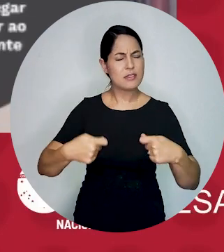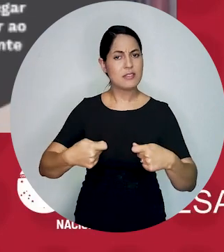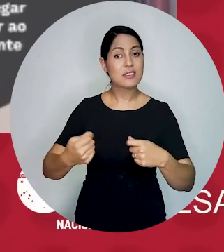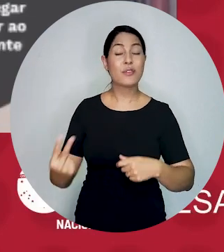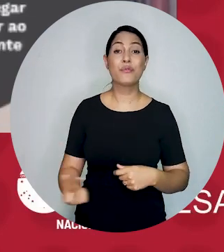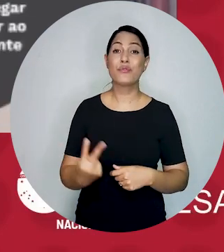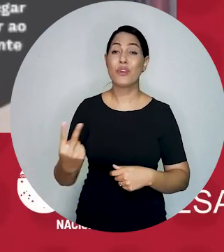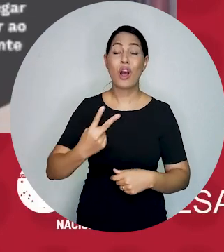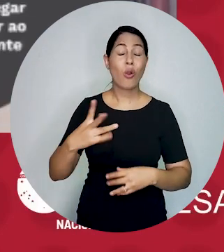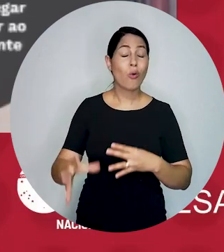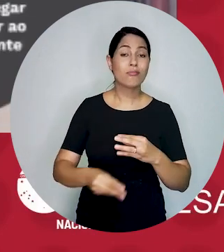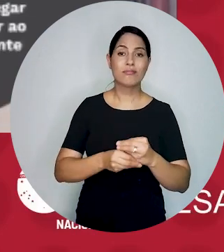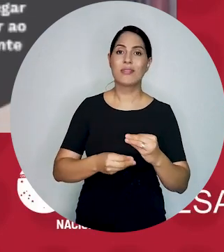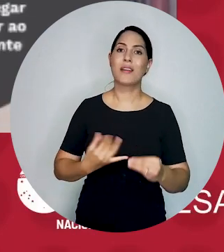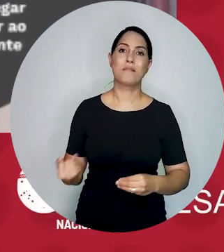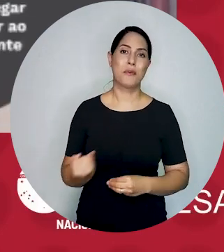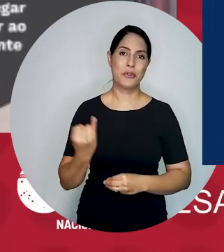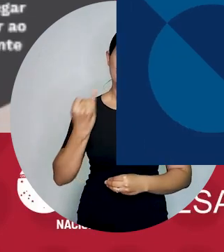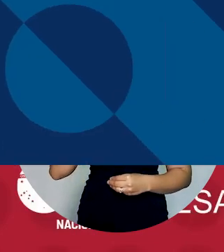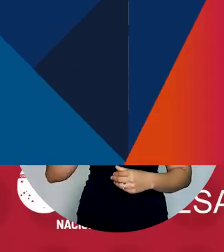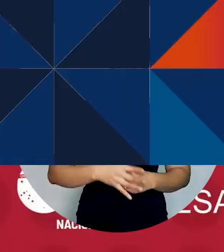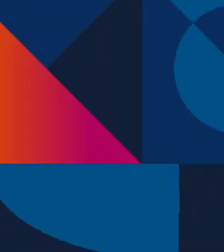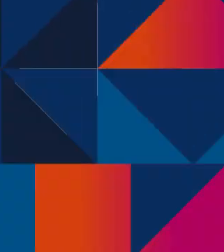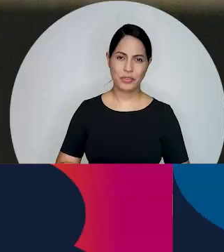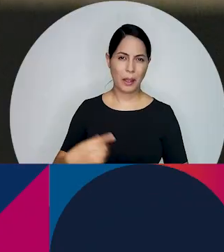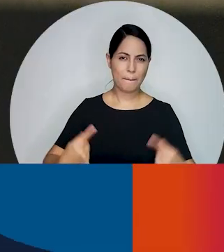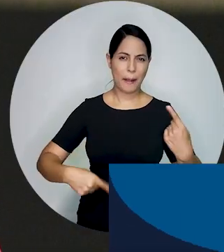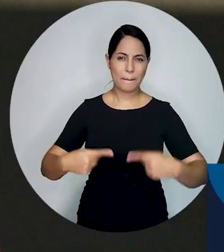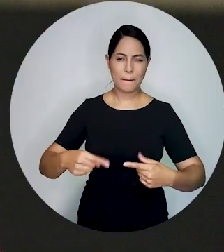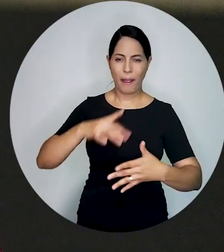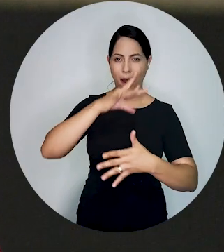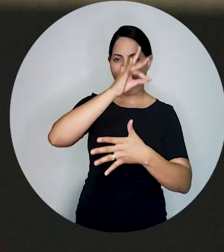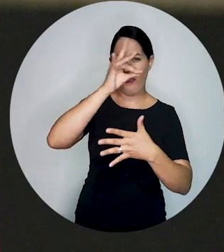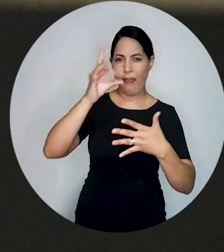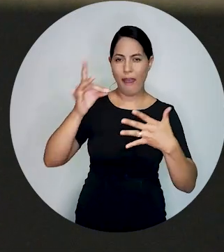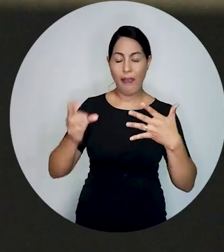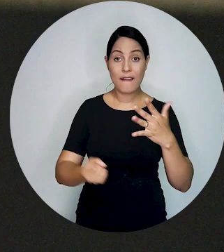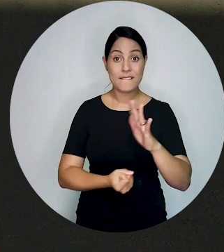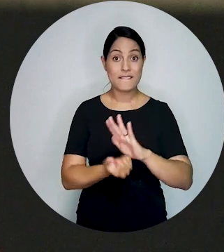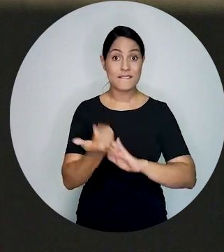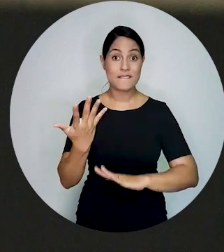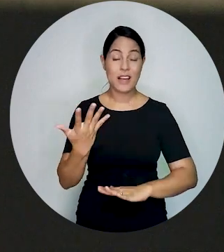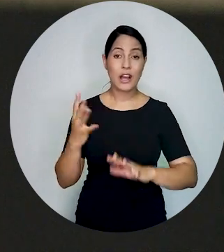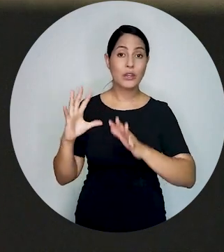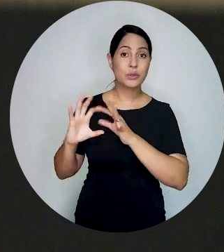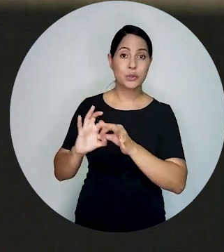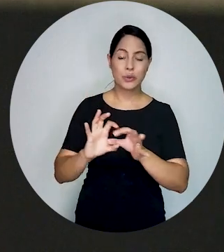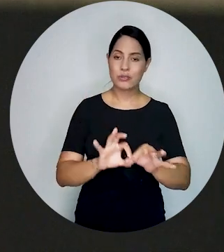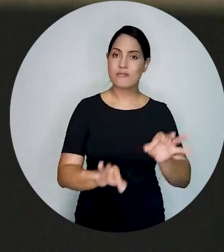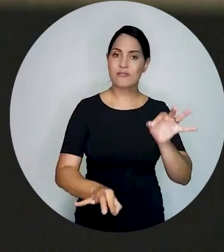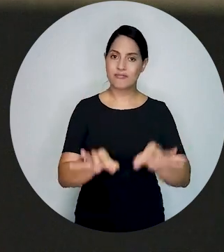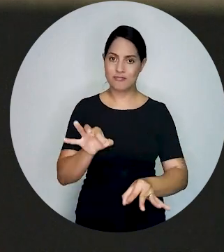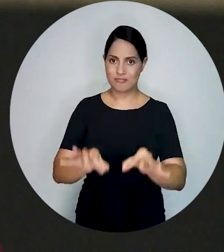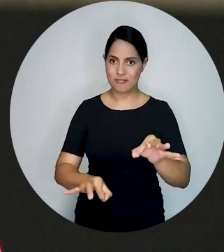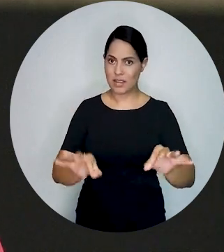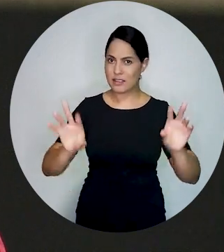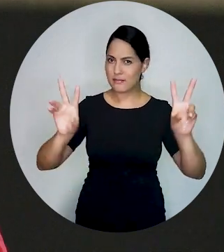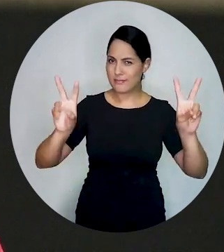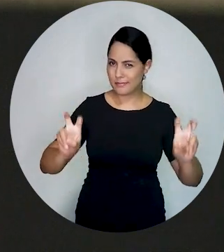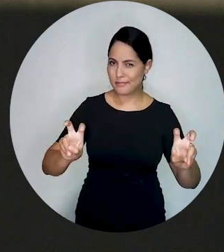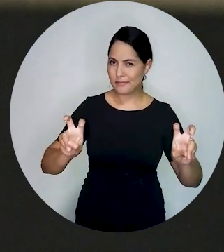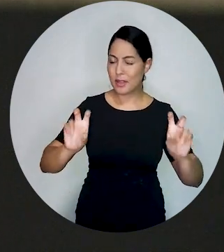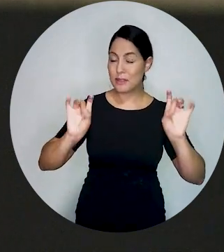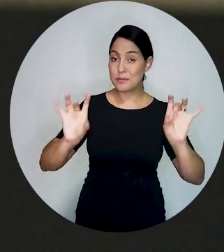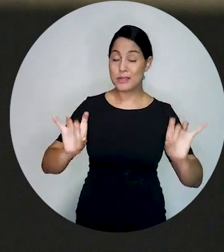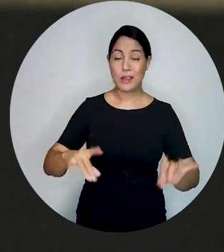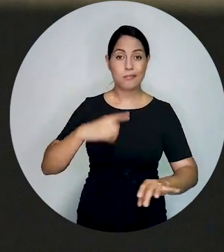nosso cliente. E essa agregação de valor é essencial. Todos esses debates e tantos outros voltados à carreira jurídica,